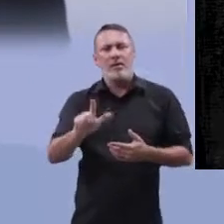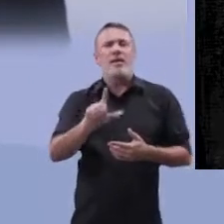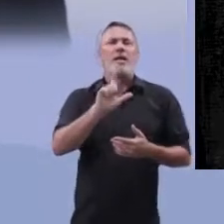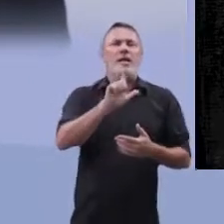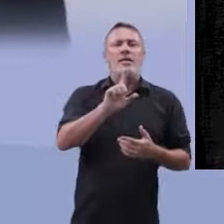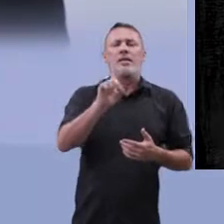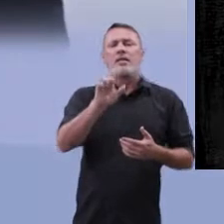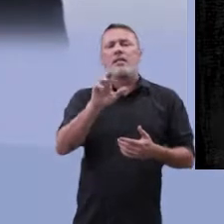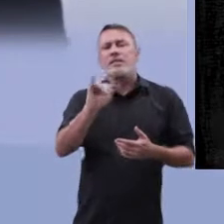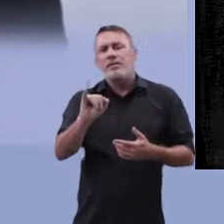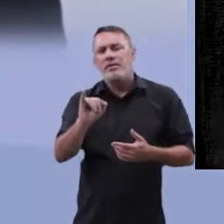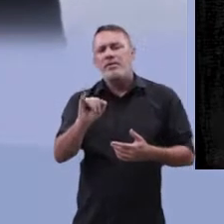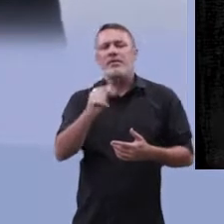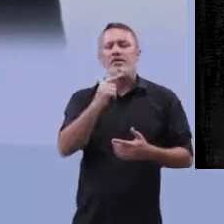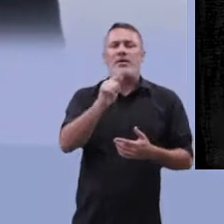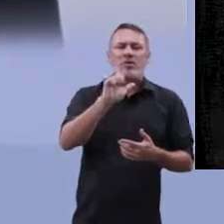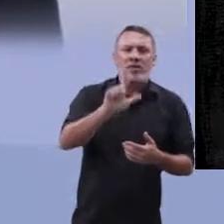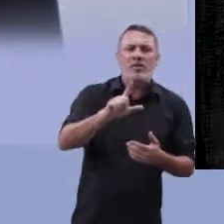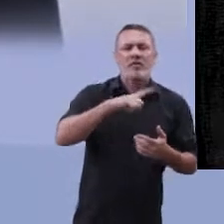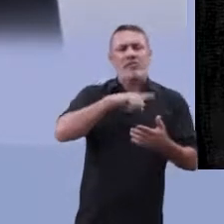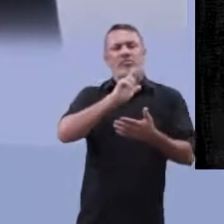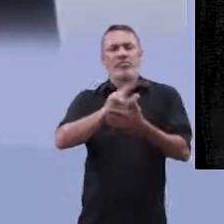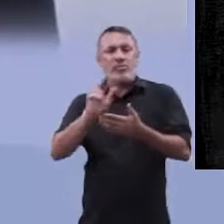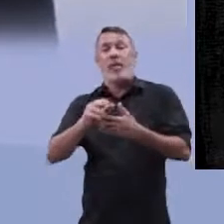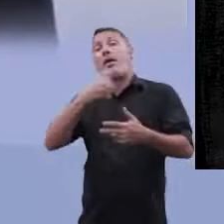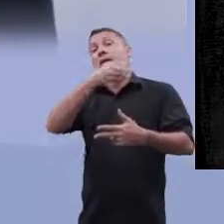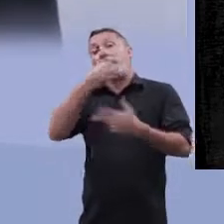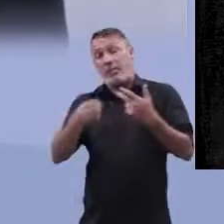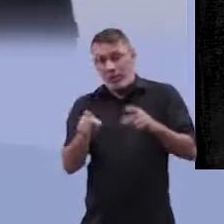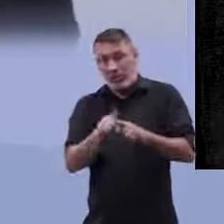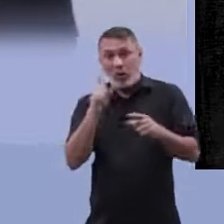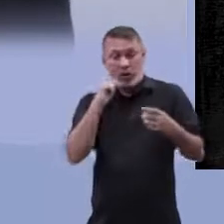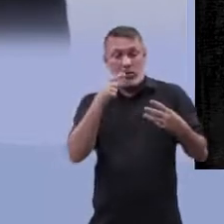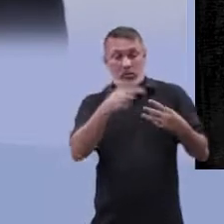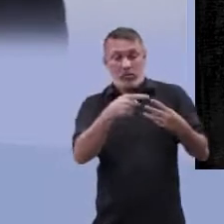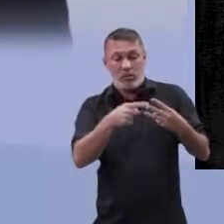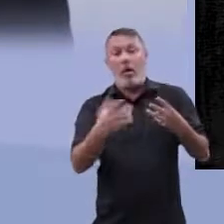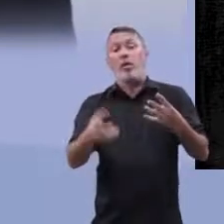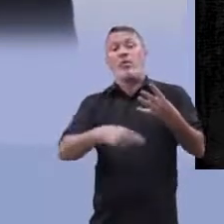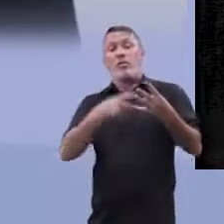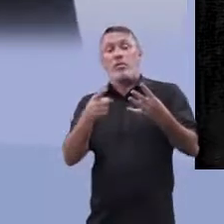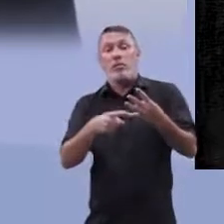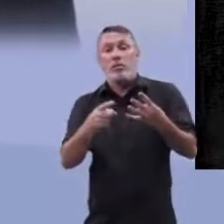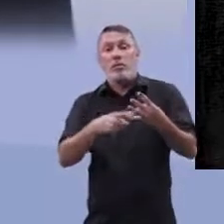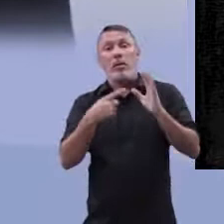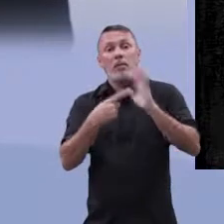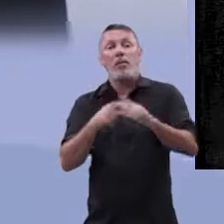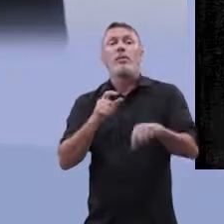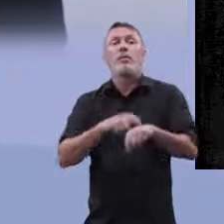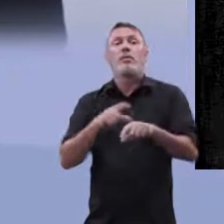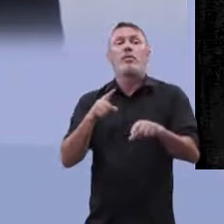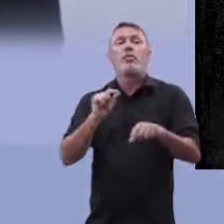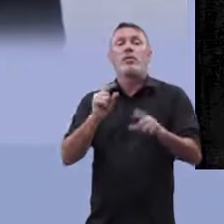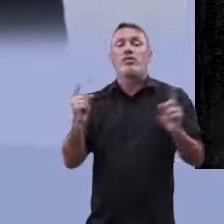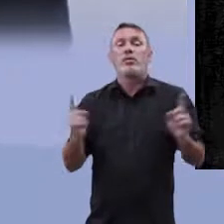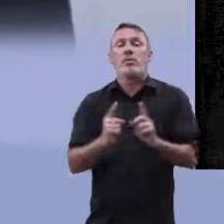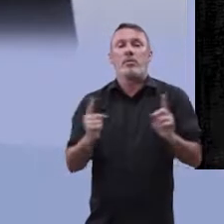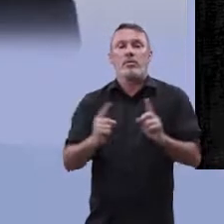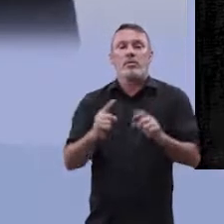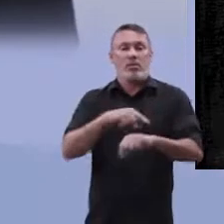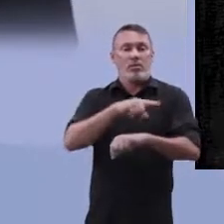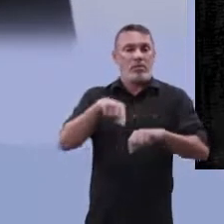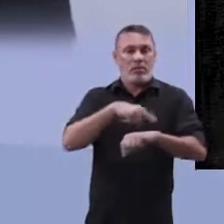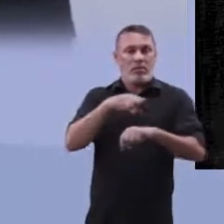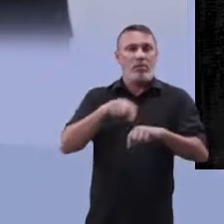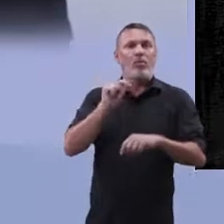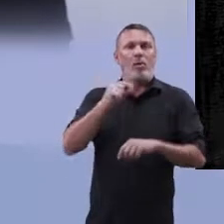hectolitro, decalitro, litro, decilitro, centilitro, mililitro. E o Enem também gosta muito de colocar questões de